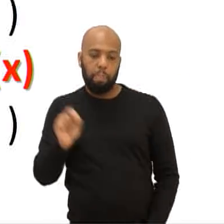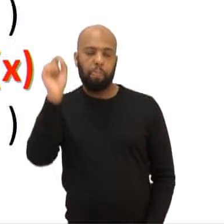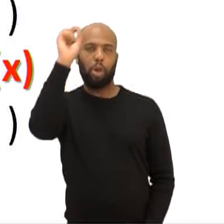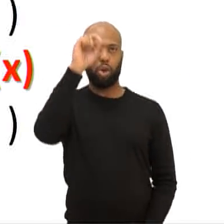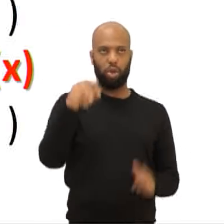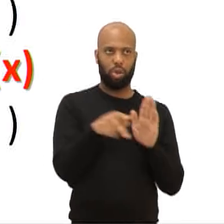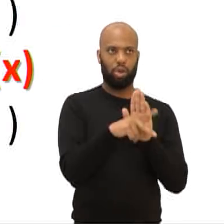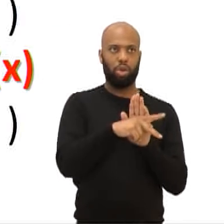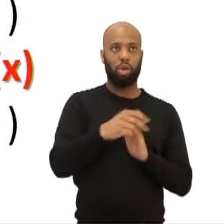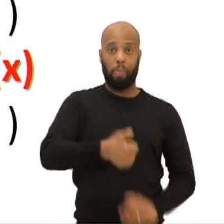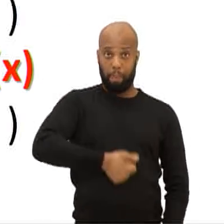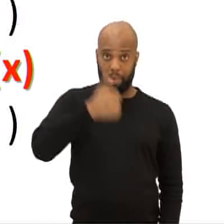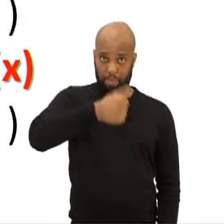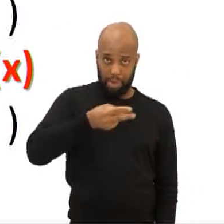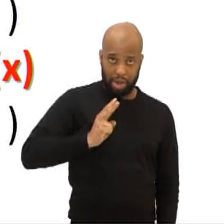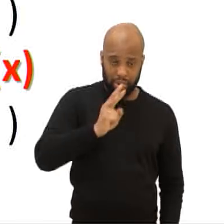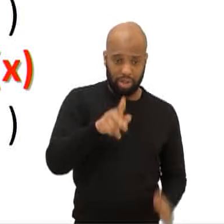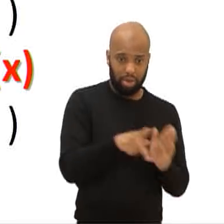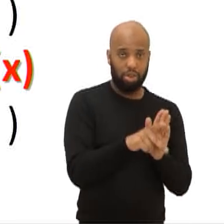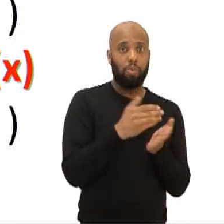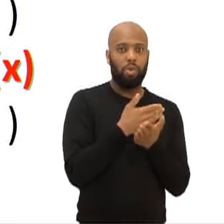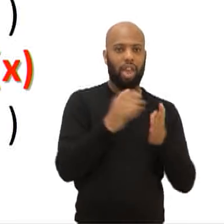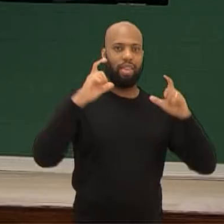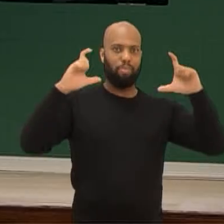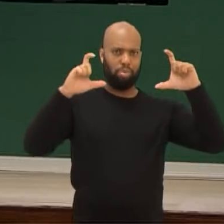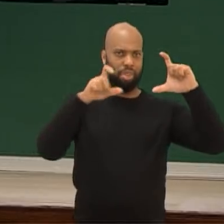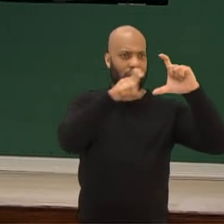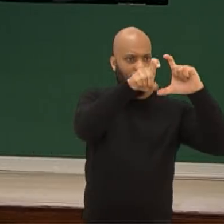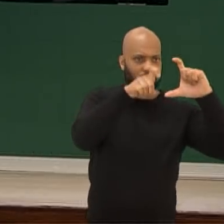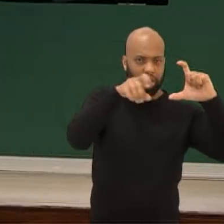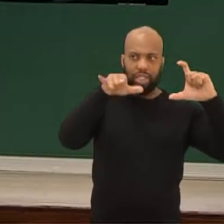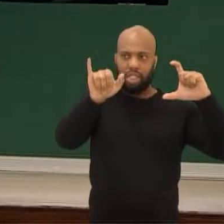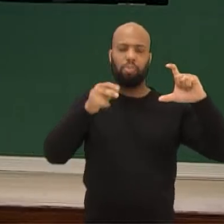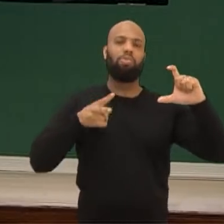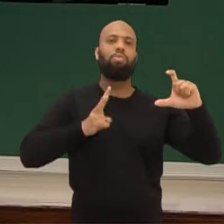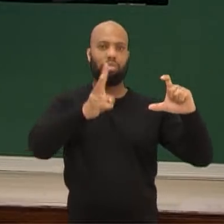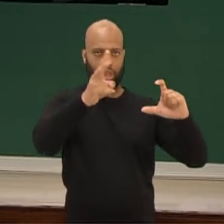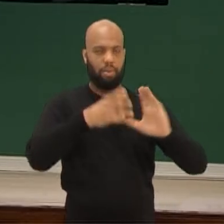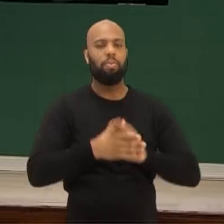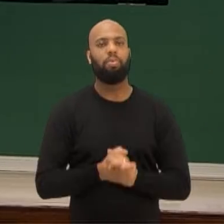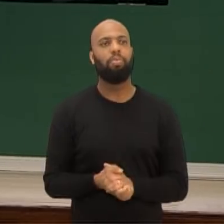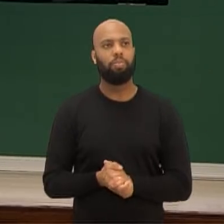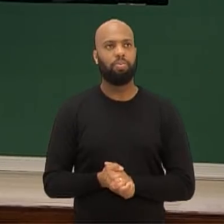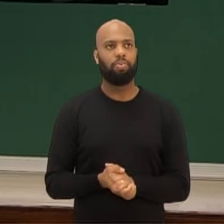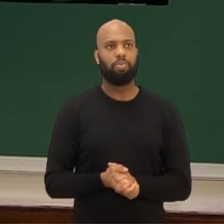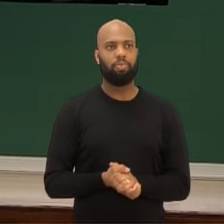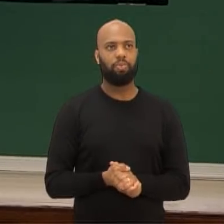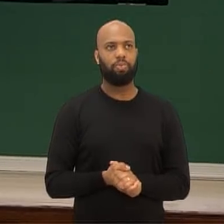o primeiro sempre no eixo X e o segundo no eixo Y.